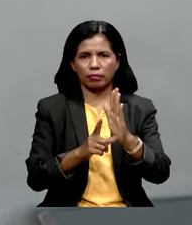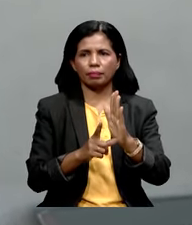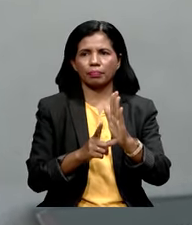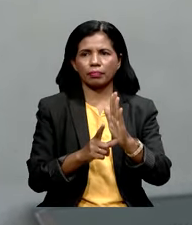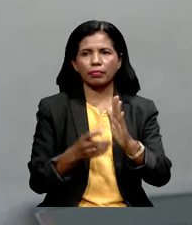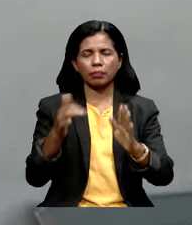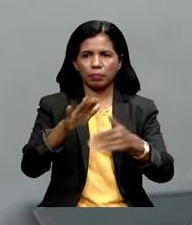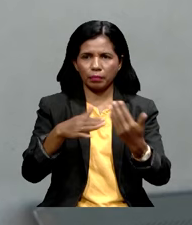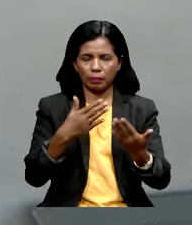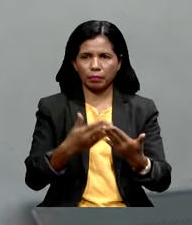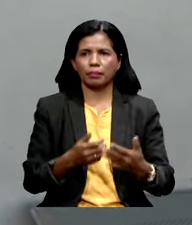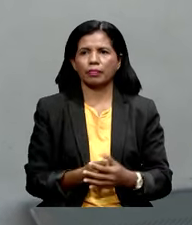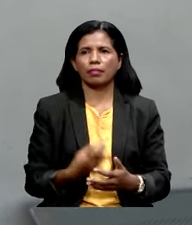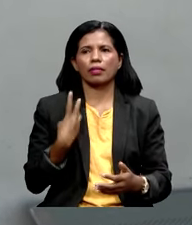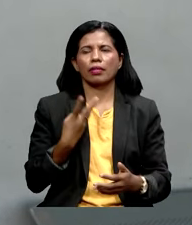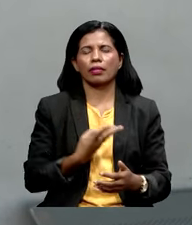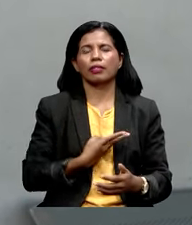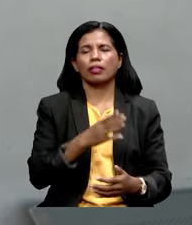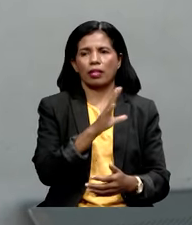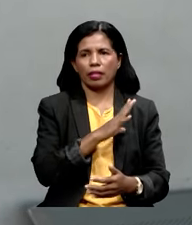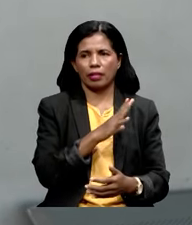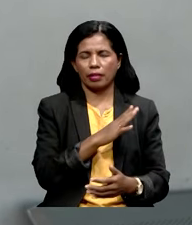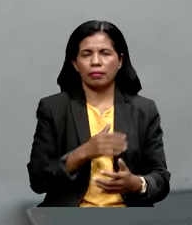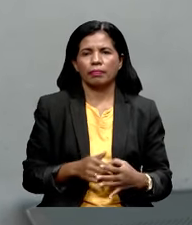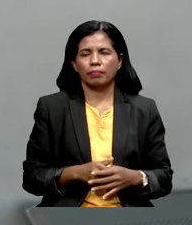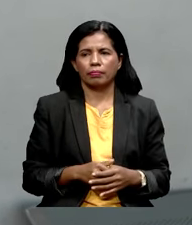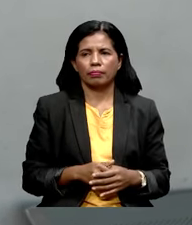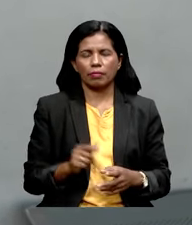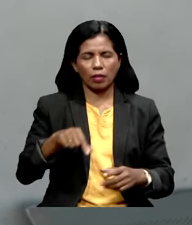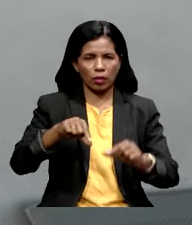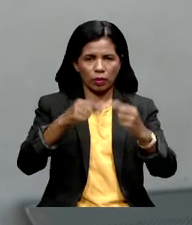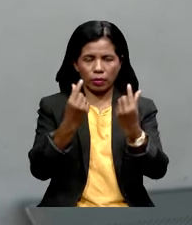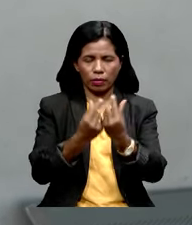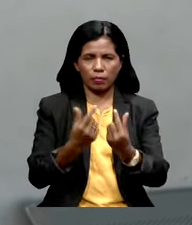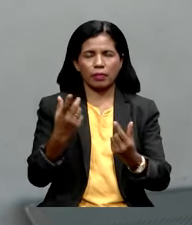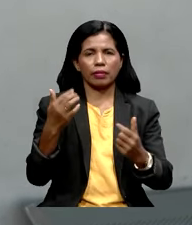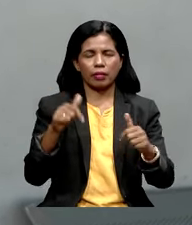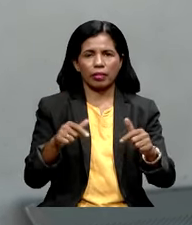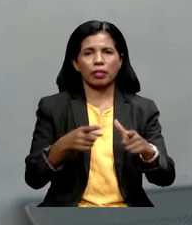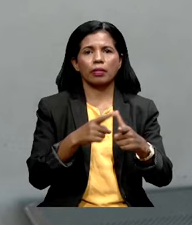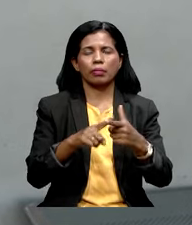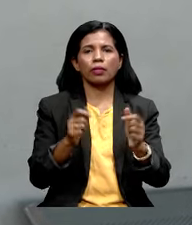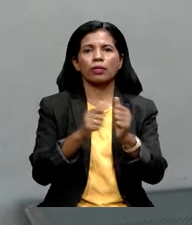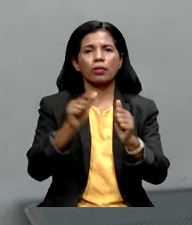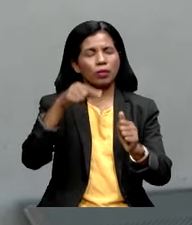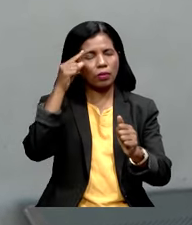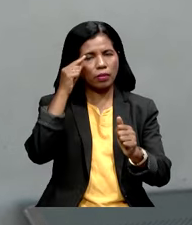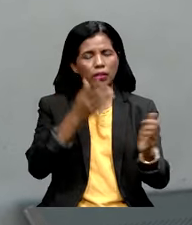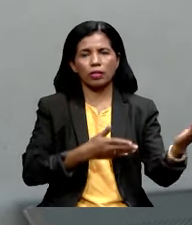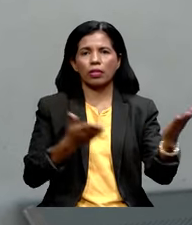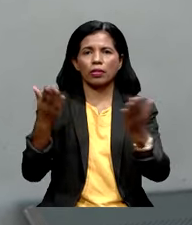se não é o tu. Bem, está aí em relá, grupo, né? Depois o governo se submete a lei, se não é